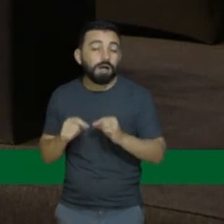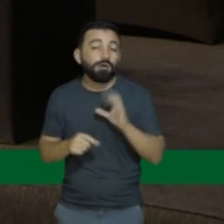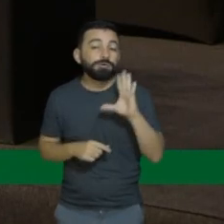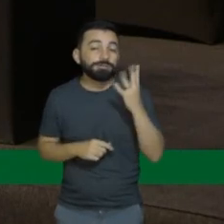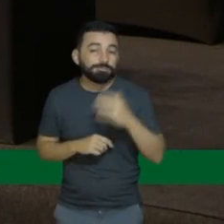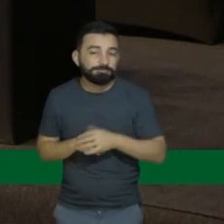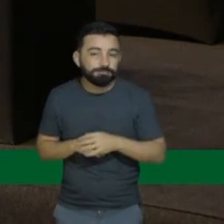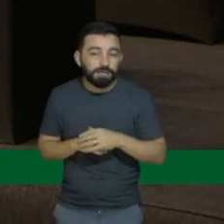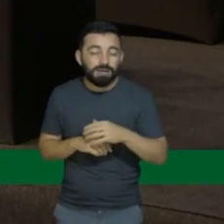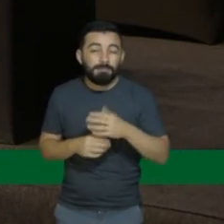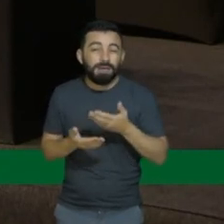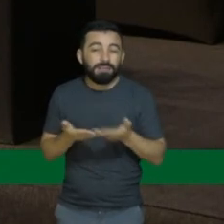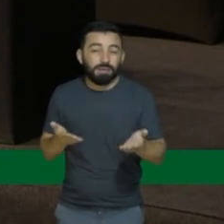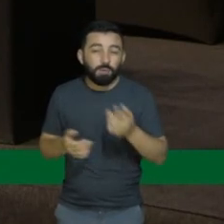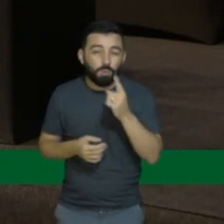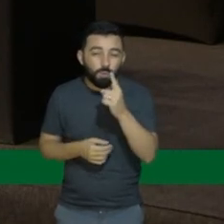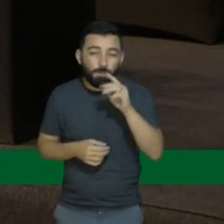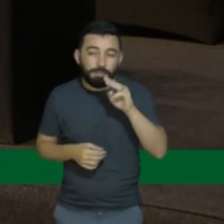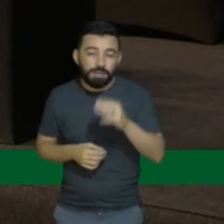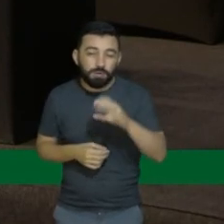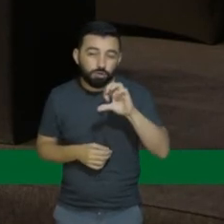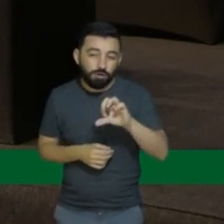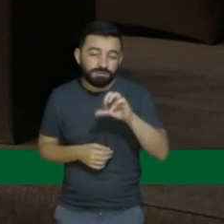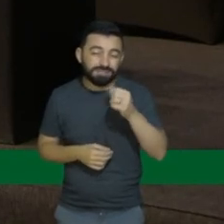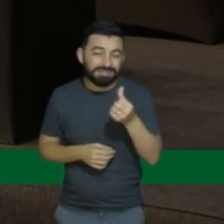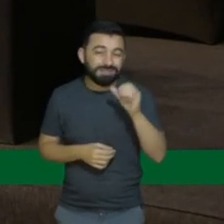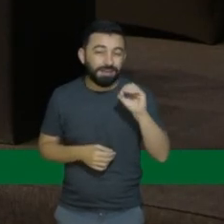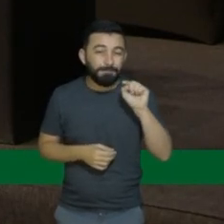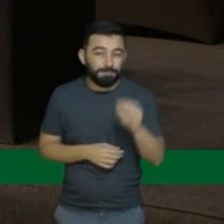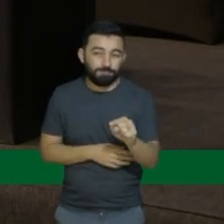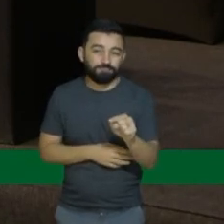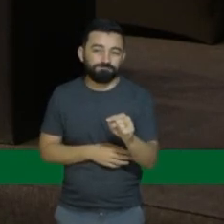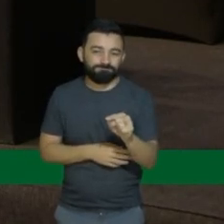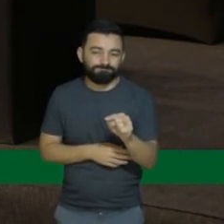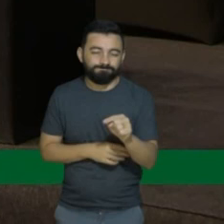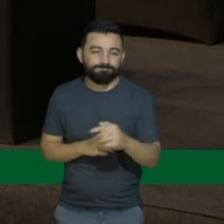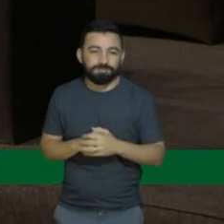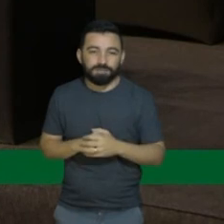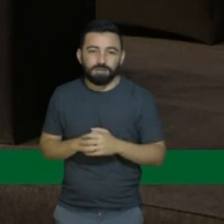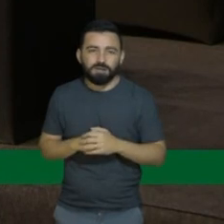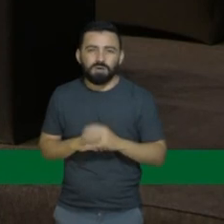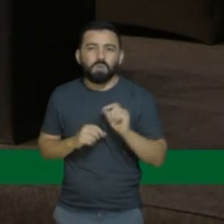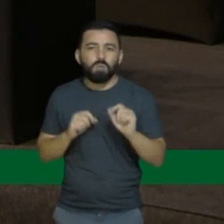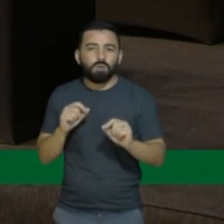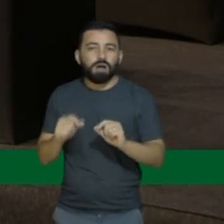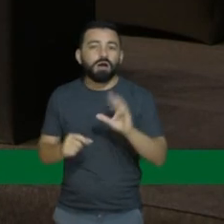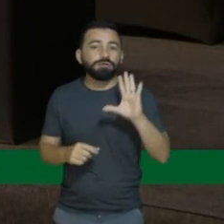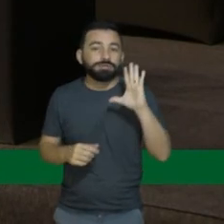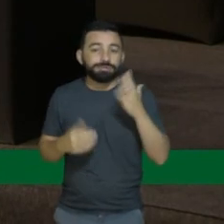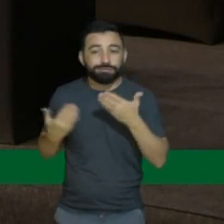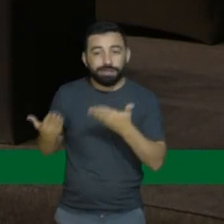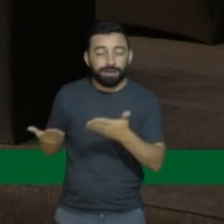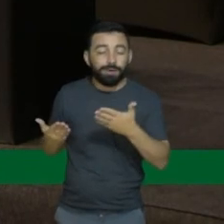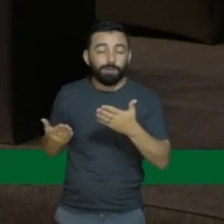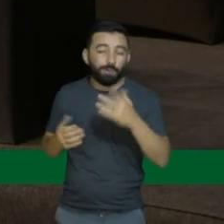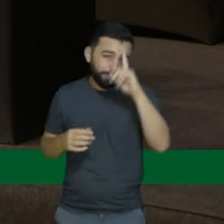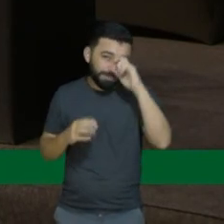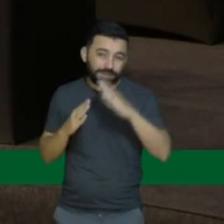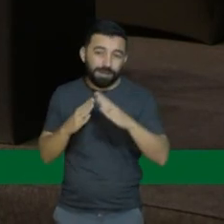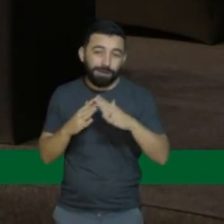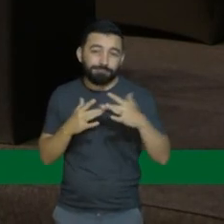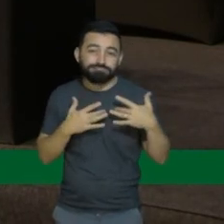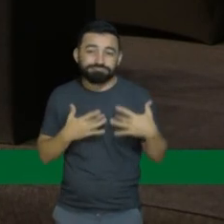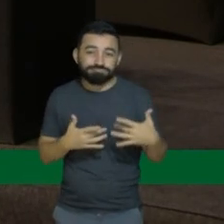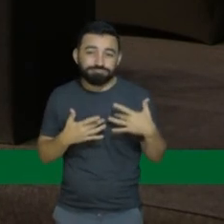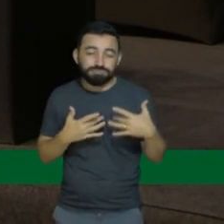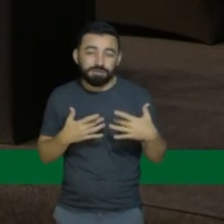deixamos de receber 1.960.000. Isso quer dizer o quê para um hospital filantrópico que tem hoje,